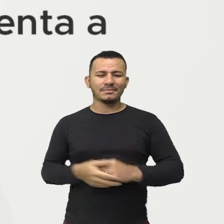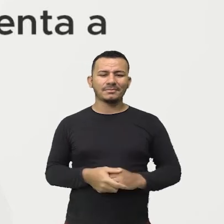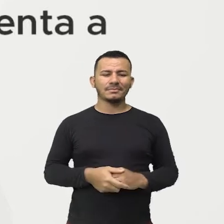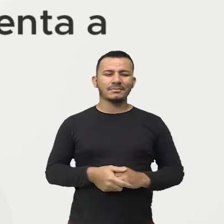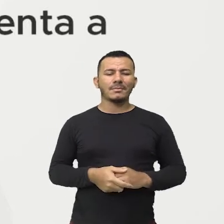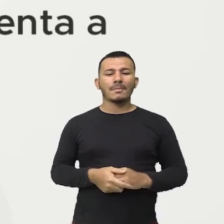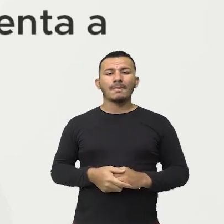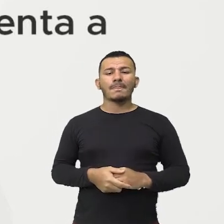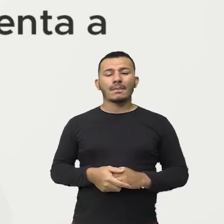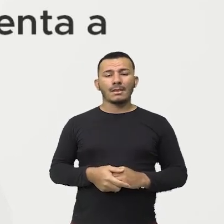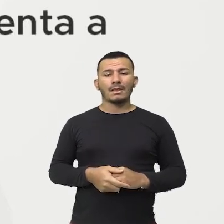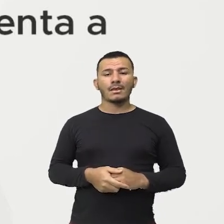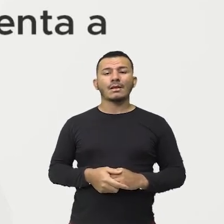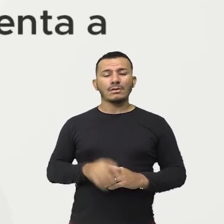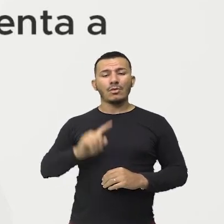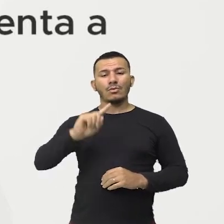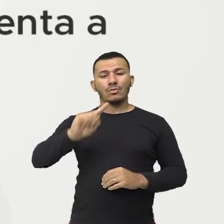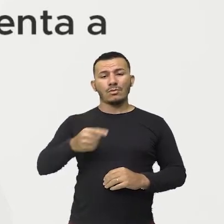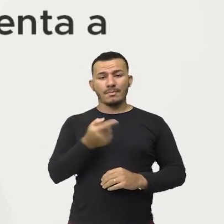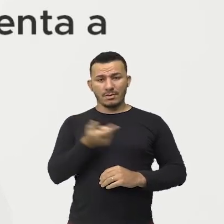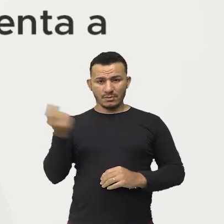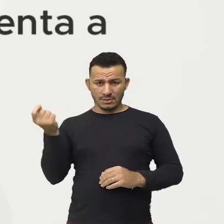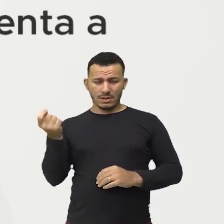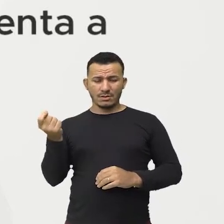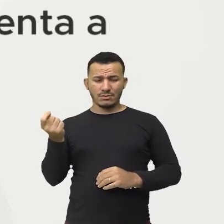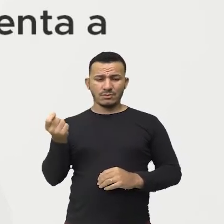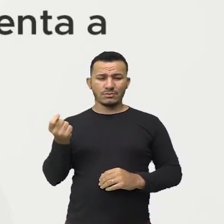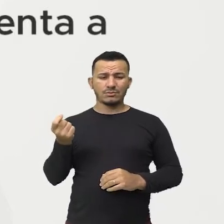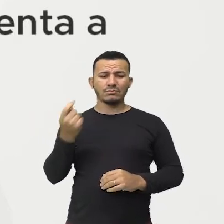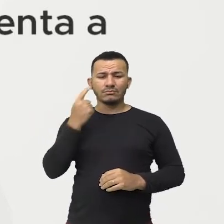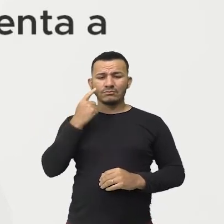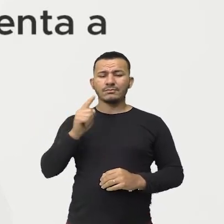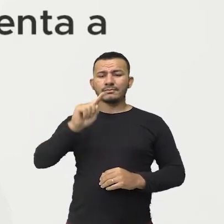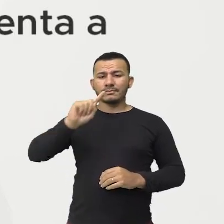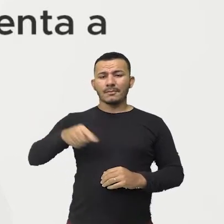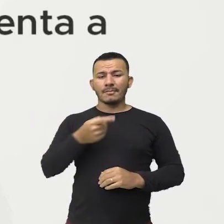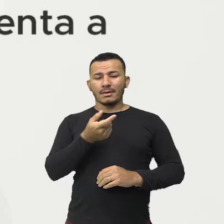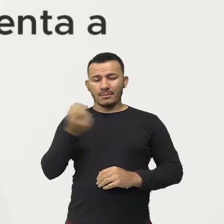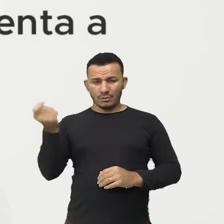Vou faturar 1.200. Nós vamos traduzir isso aqui, ó, o texto.